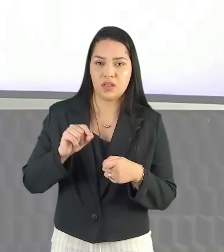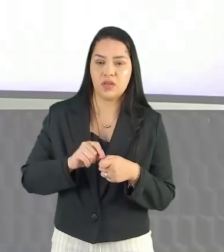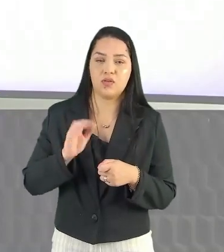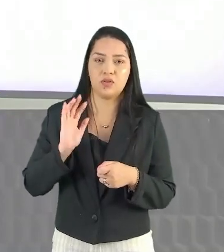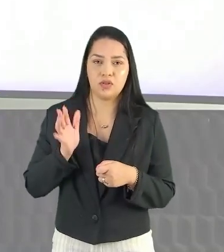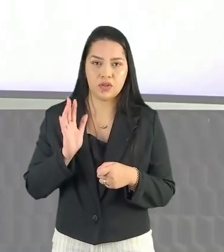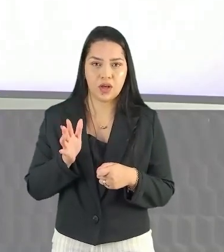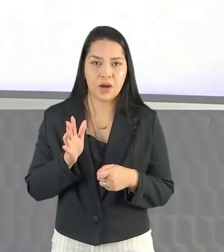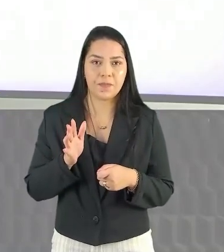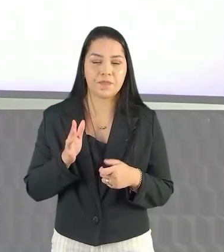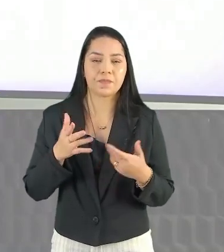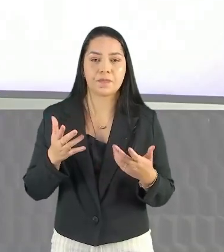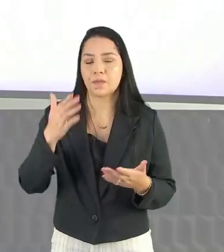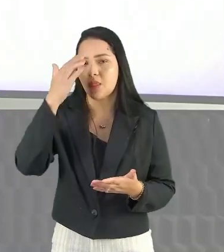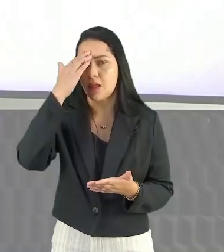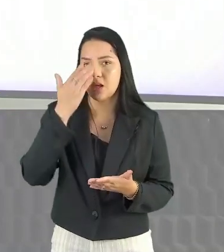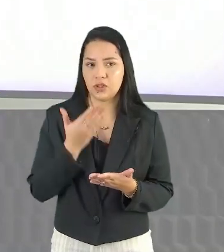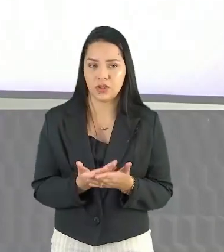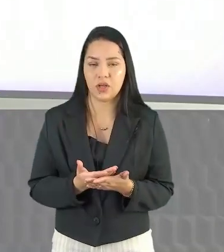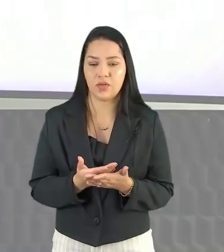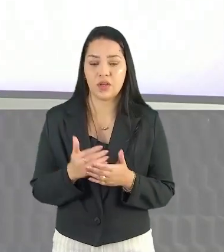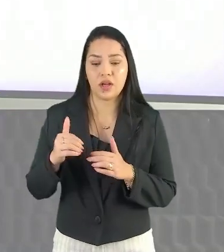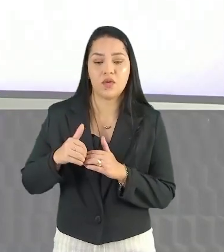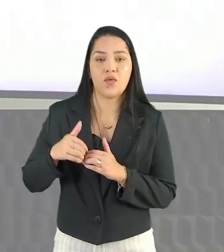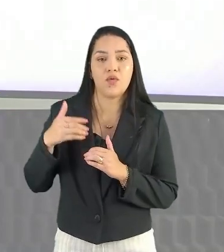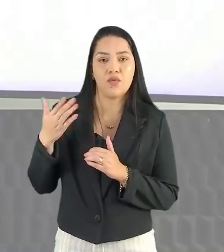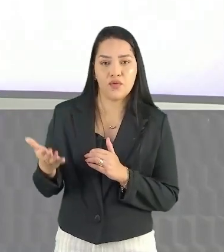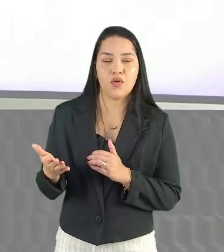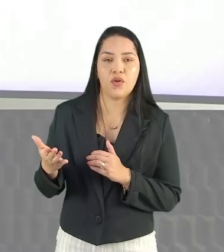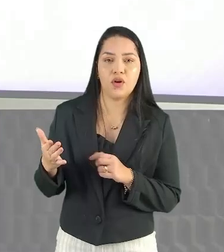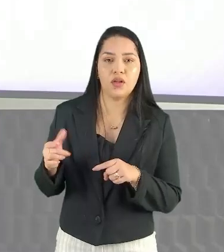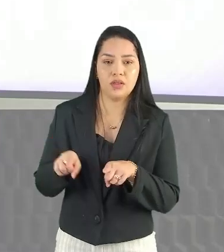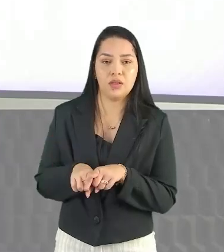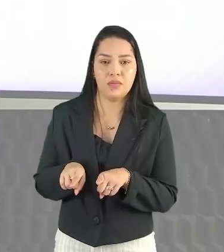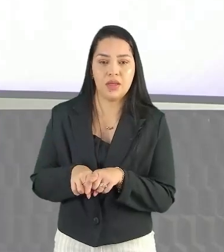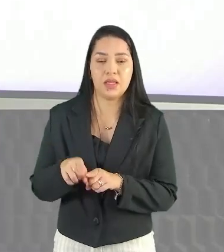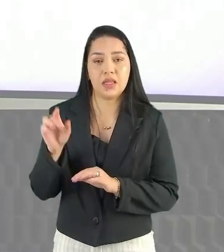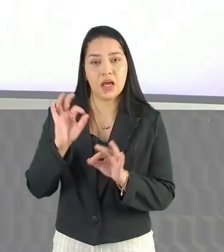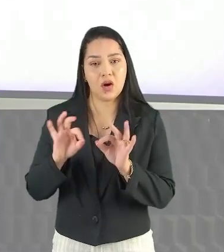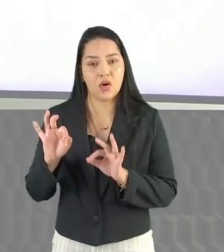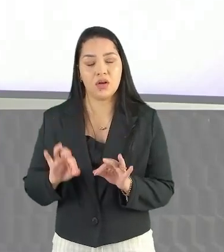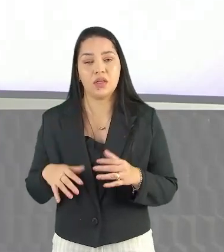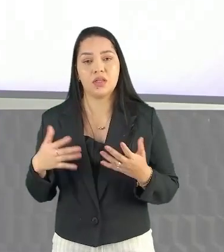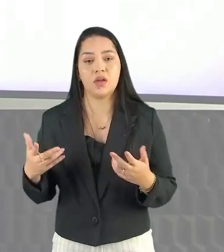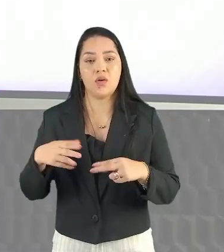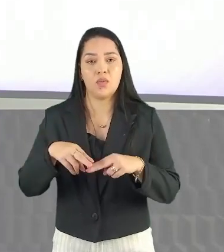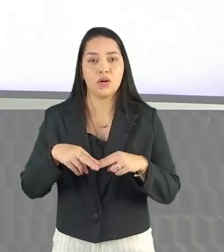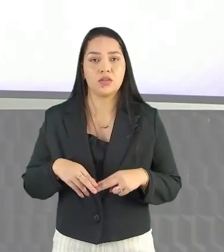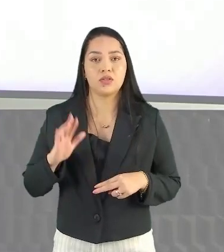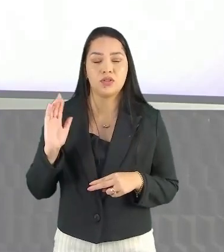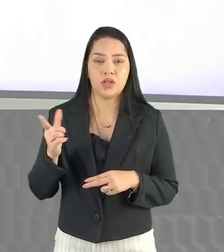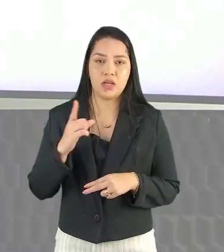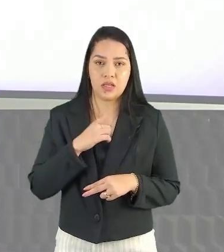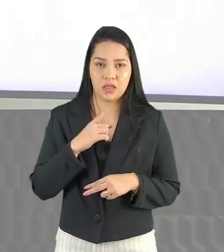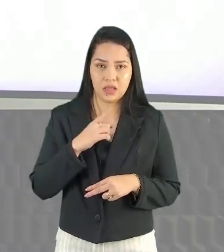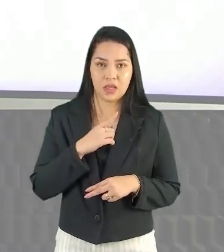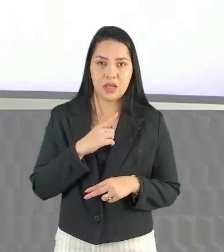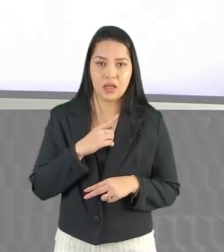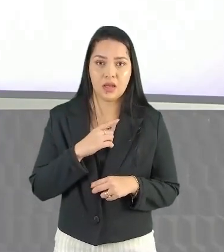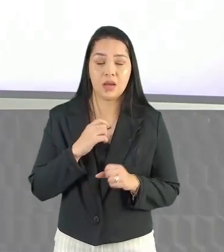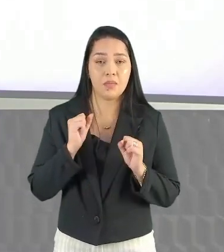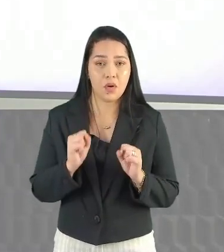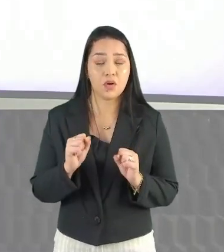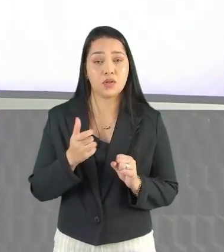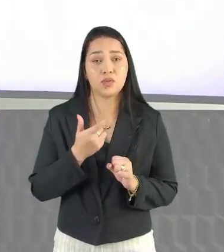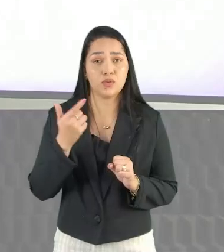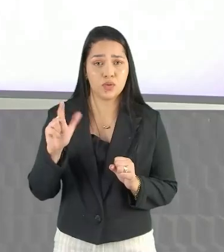os seus donos, né, acreditavam que eram fora, né, da ordem, né? Então estabelecia um castigo físico para que os